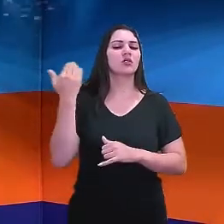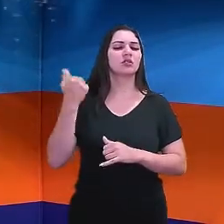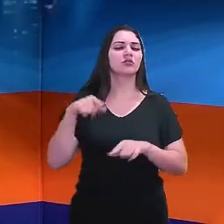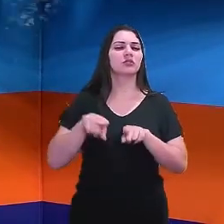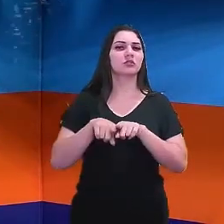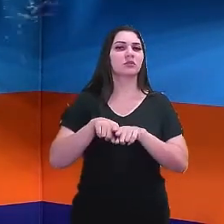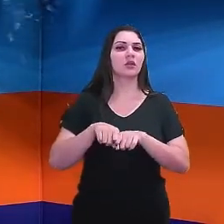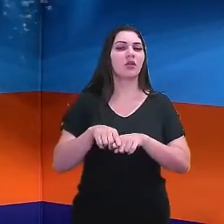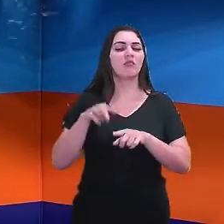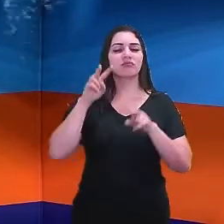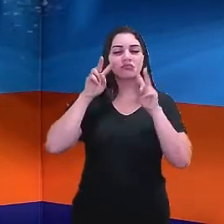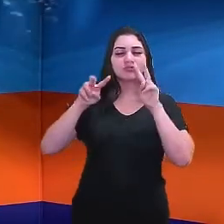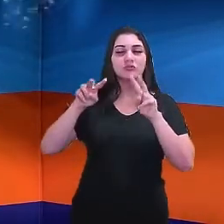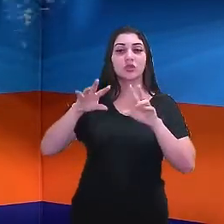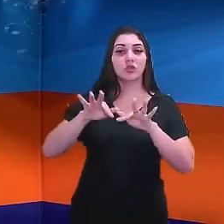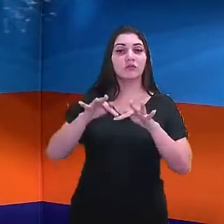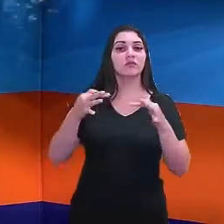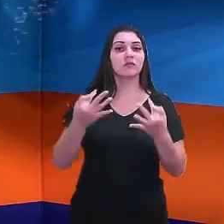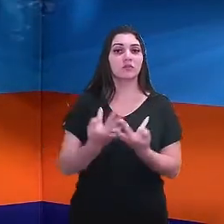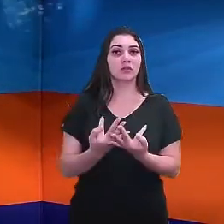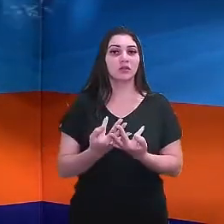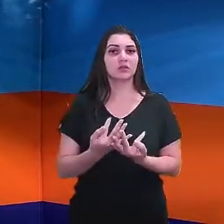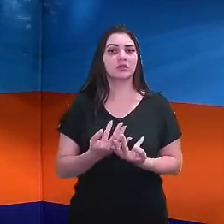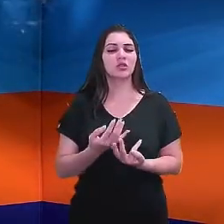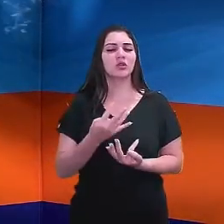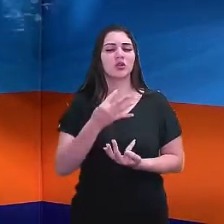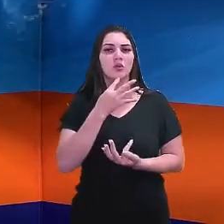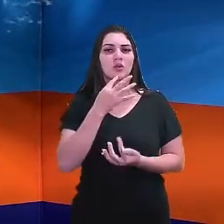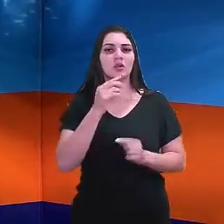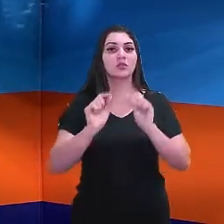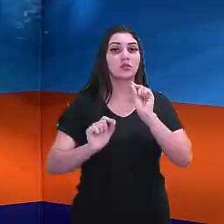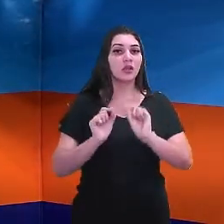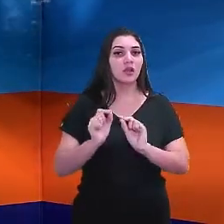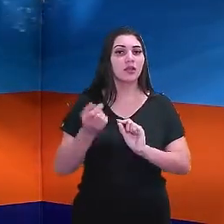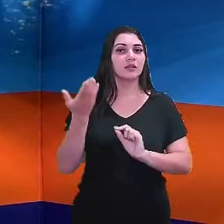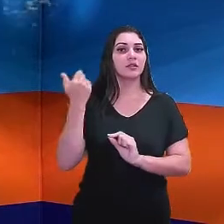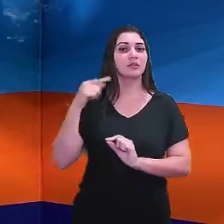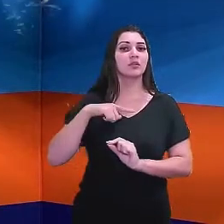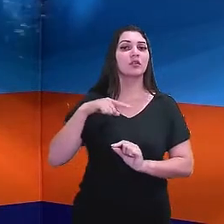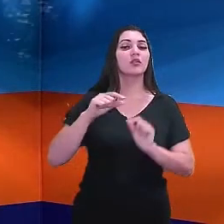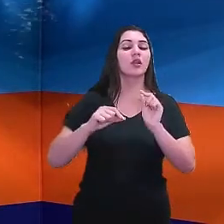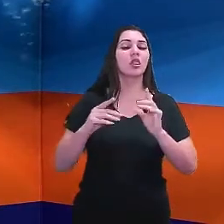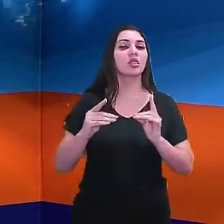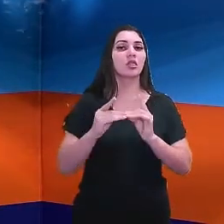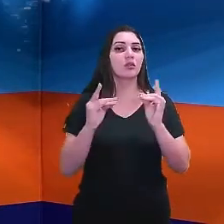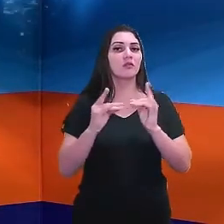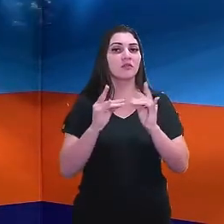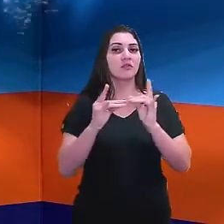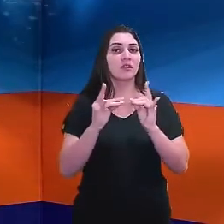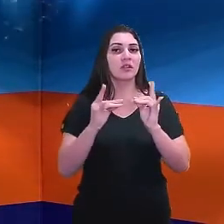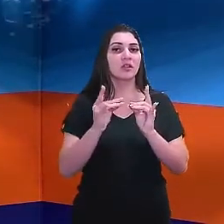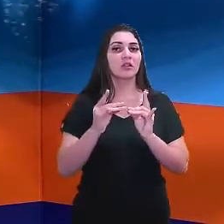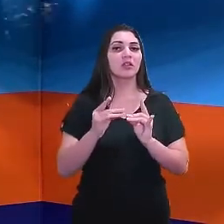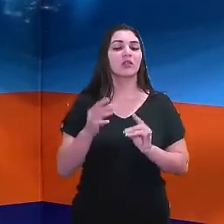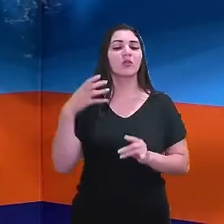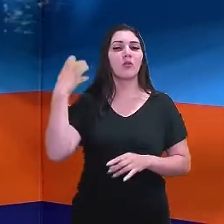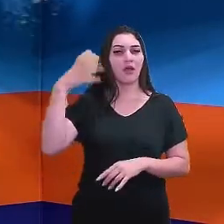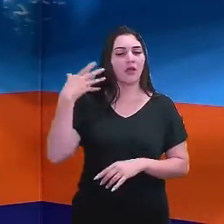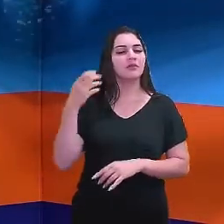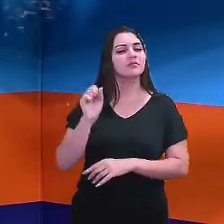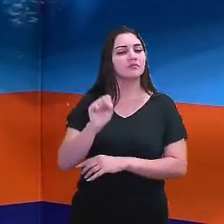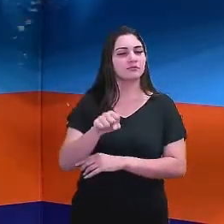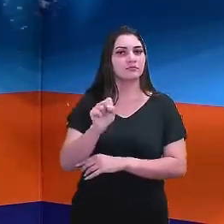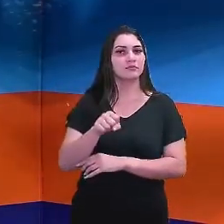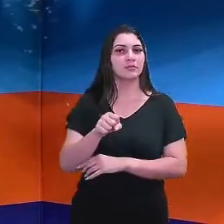de todo mundo da família. Não sei se vocês conhecem, mas antigamente tinha o quê? Novelas. No rádio, novela, sim.